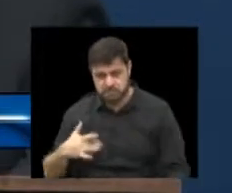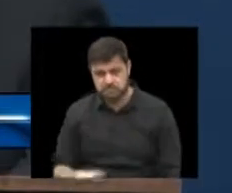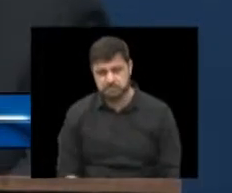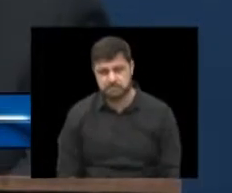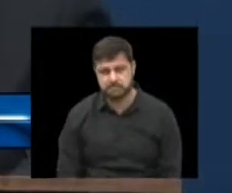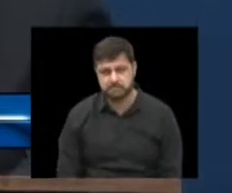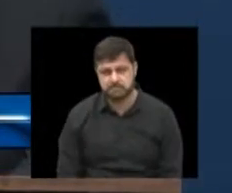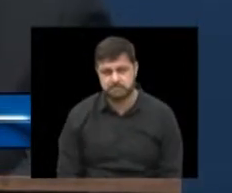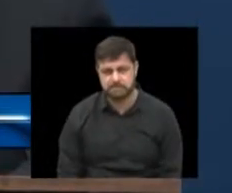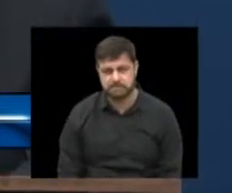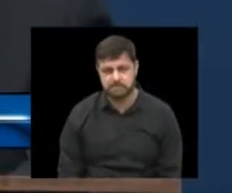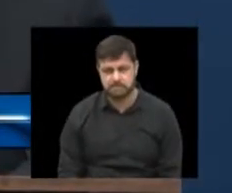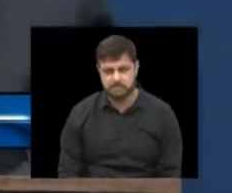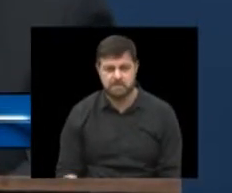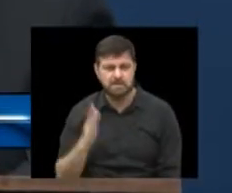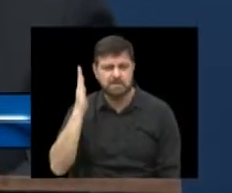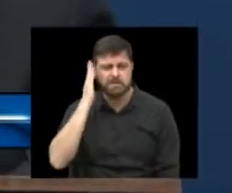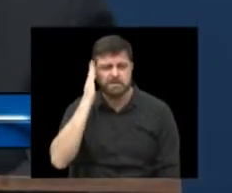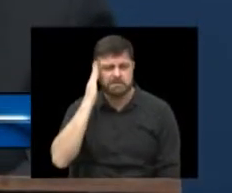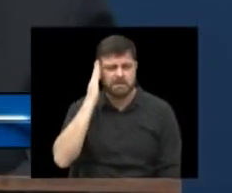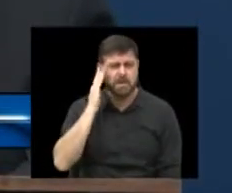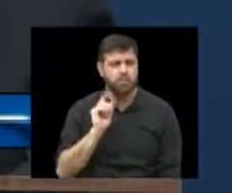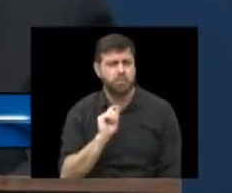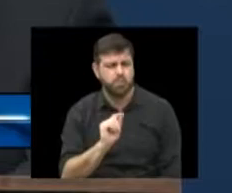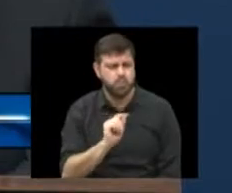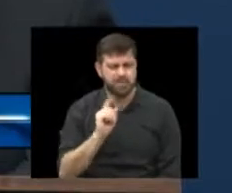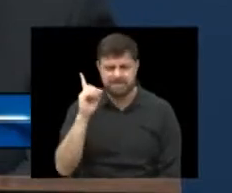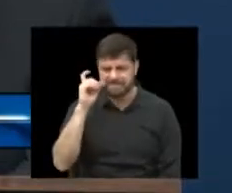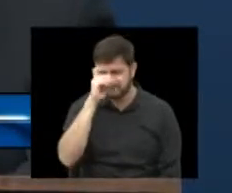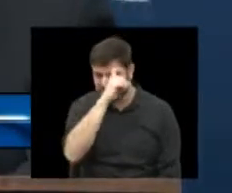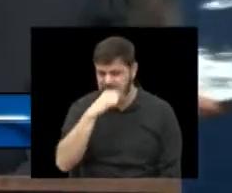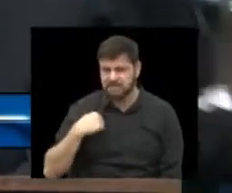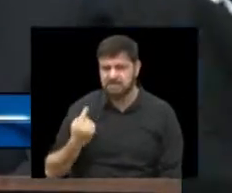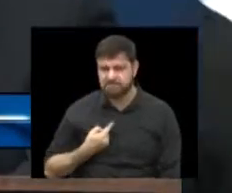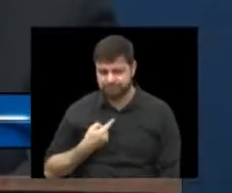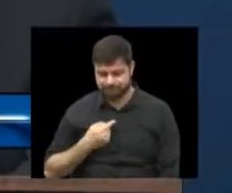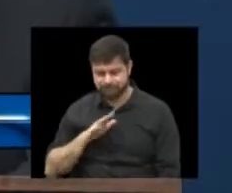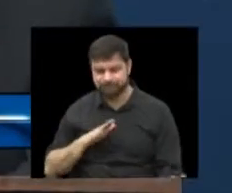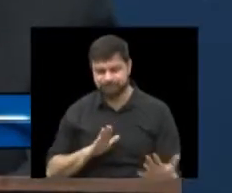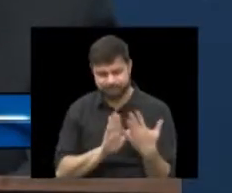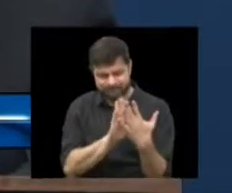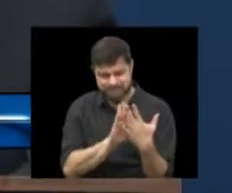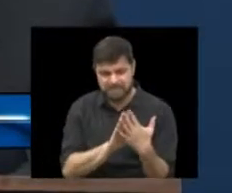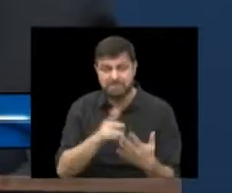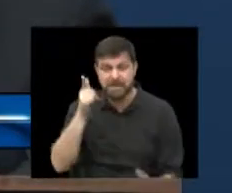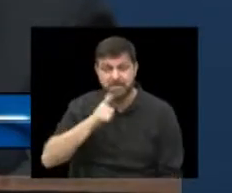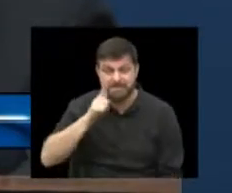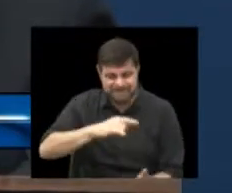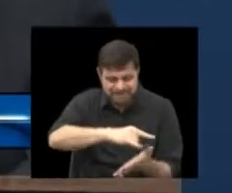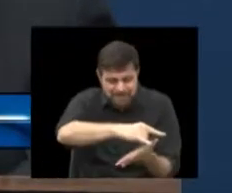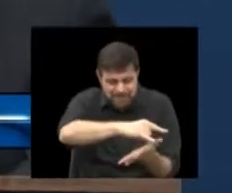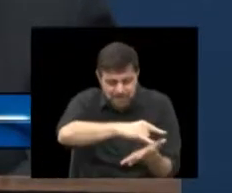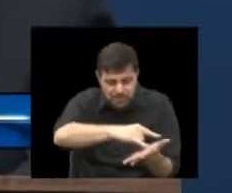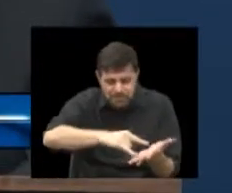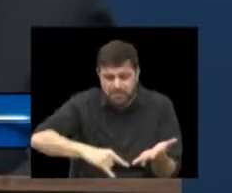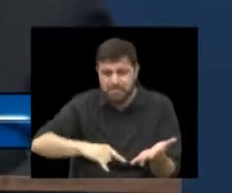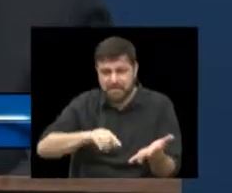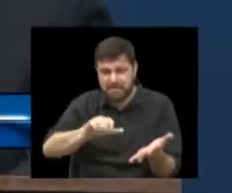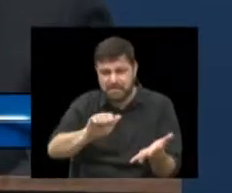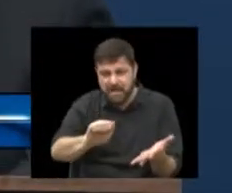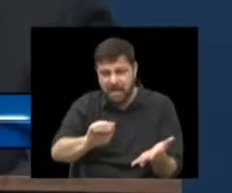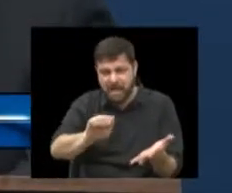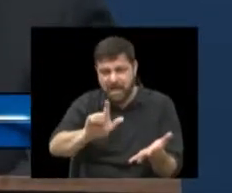farmácias e drogarias. Nós sabemos das dificuldades que enfrentamos na renovação do alvará de funcionamento todo